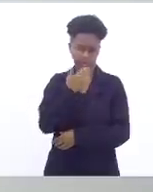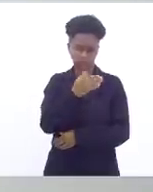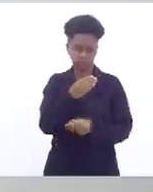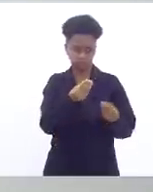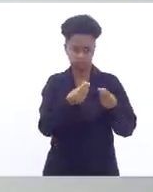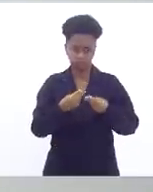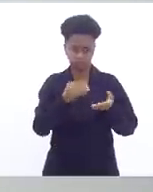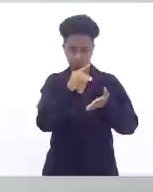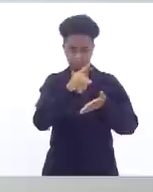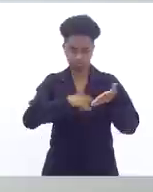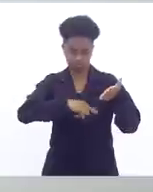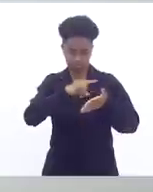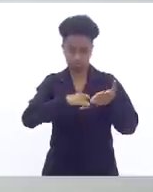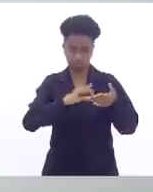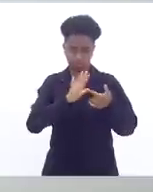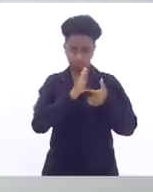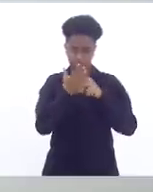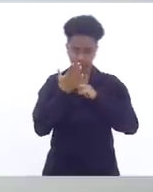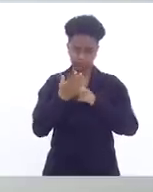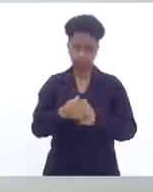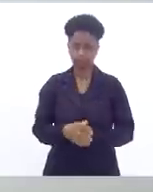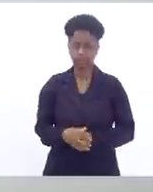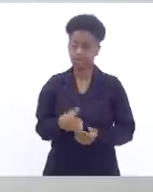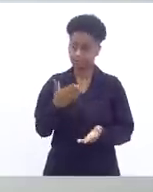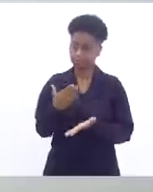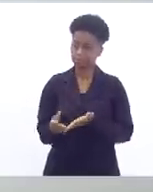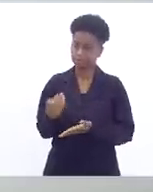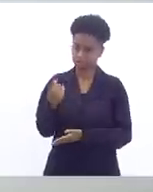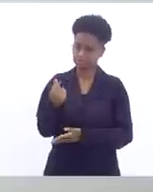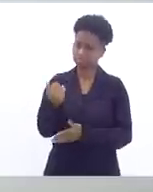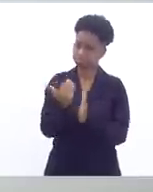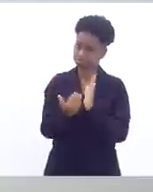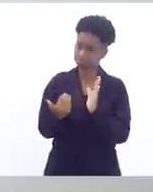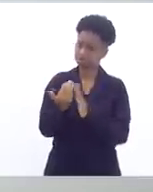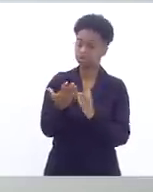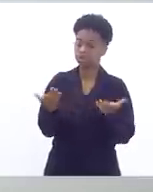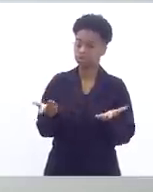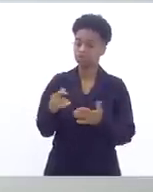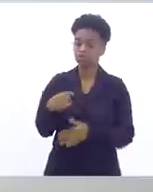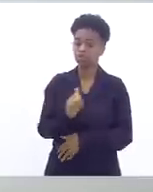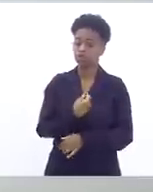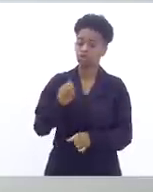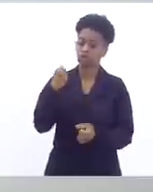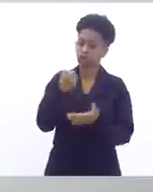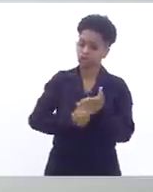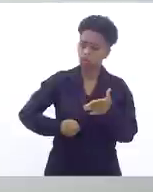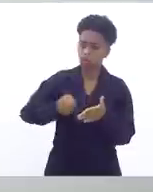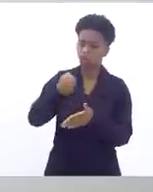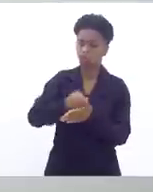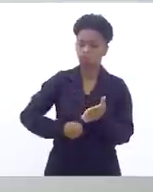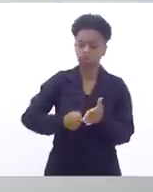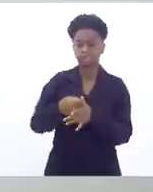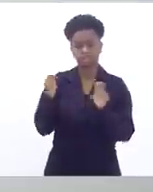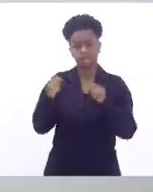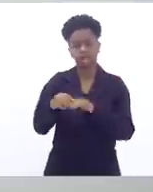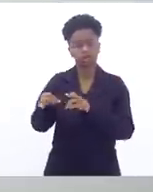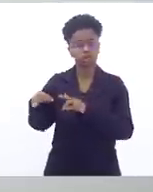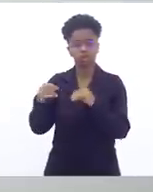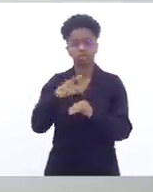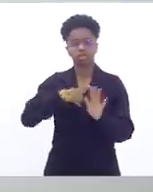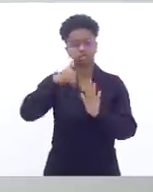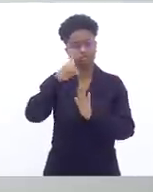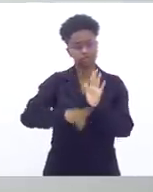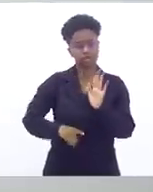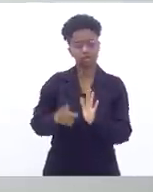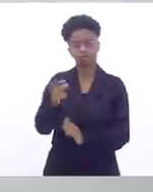contracheque e ela teve uma perda muito grande então a gente vem lutando há muito tempo para que todos possam ter direito a grana